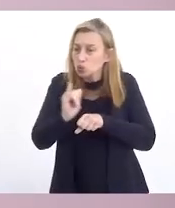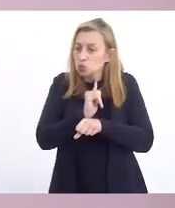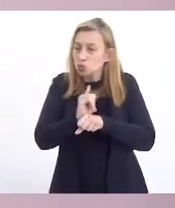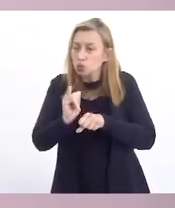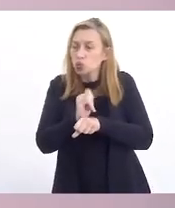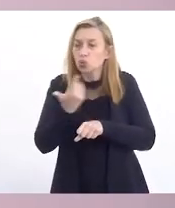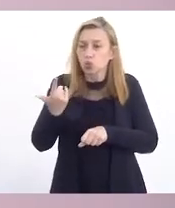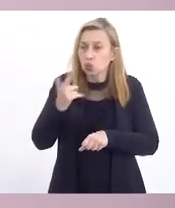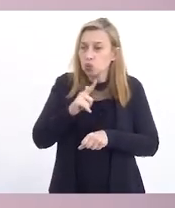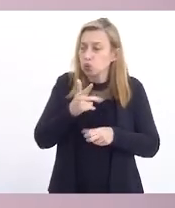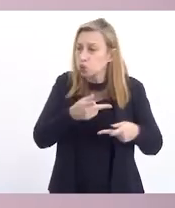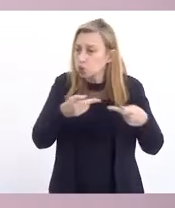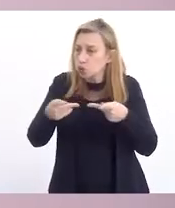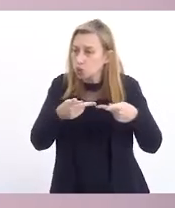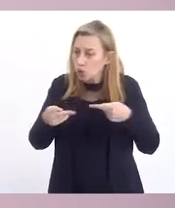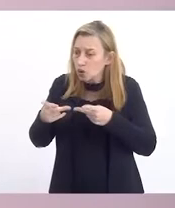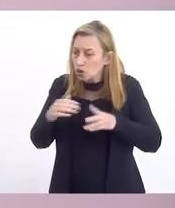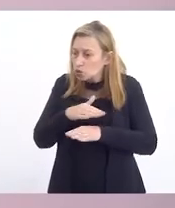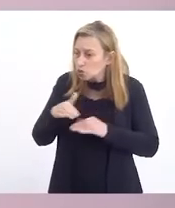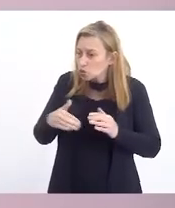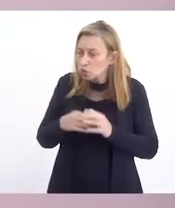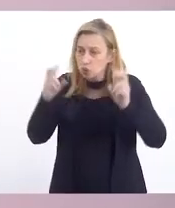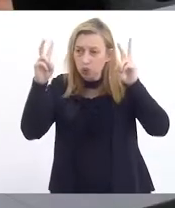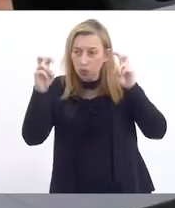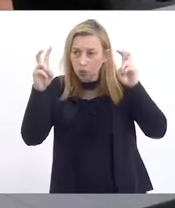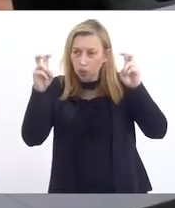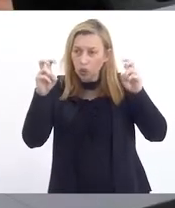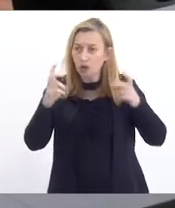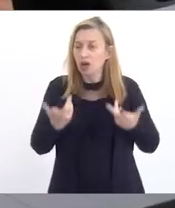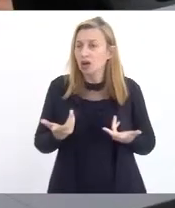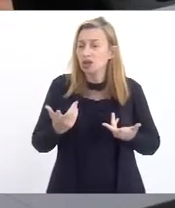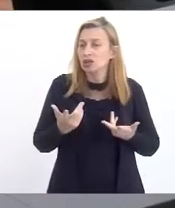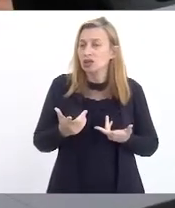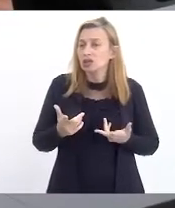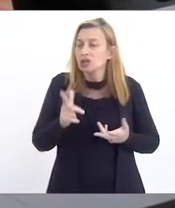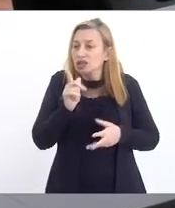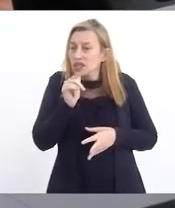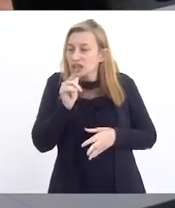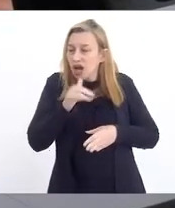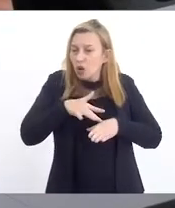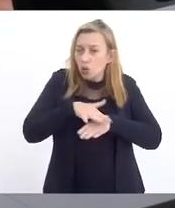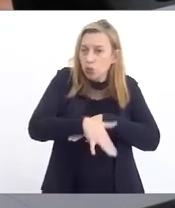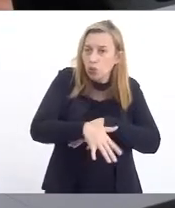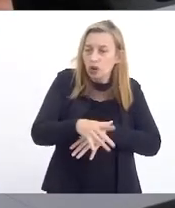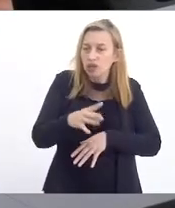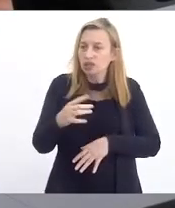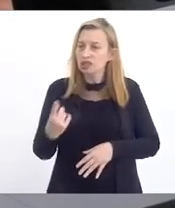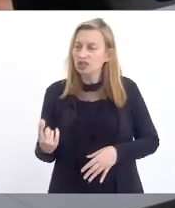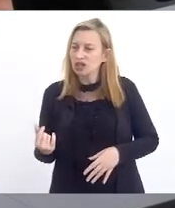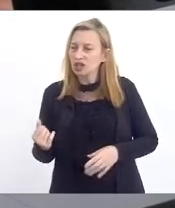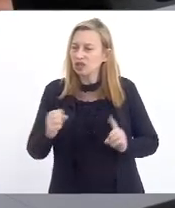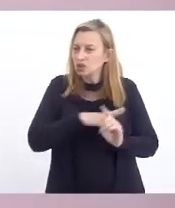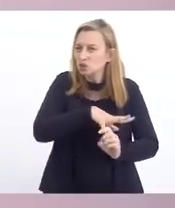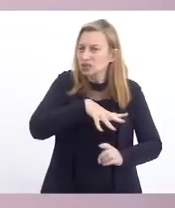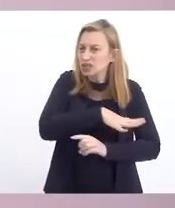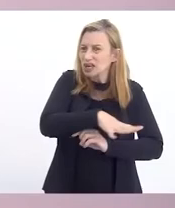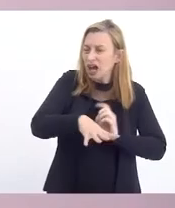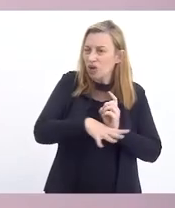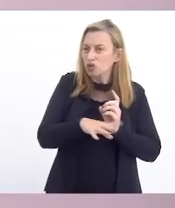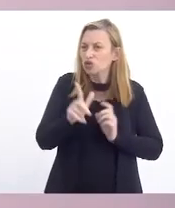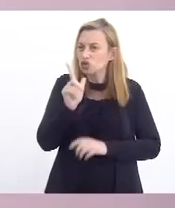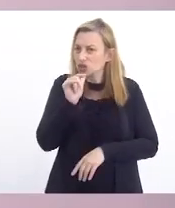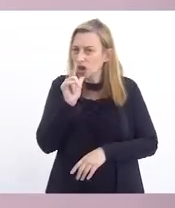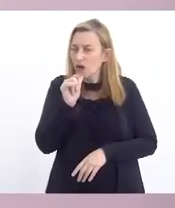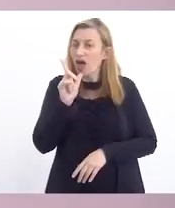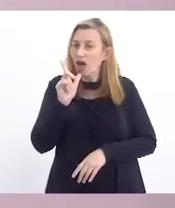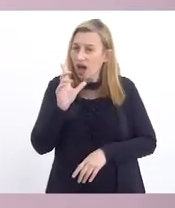consiga revisitar toda essa temática acerca de abastecimento de água, de tarifa social de água, porque